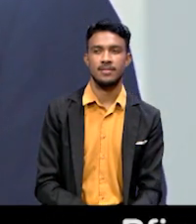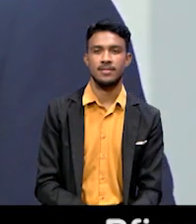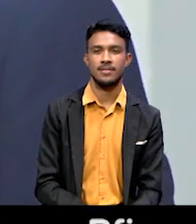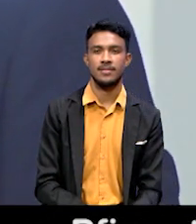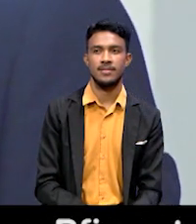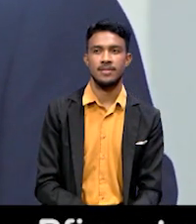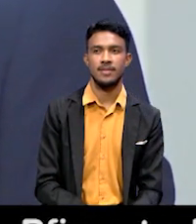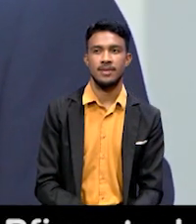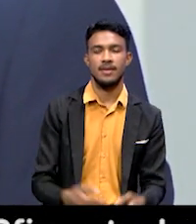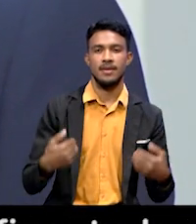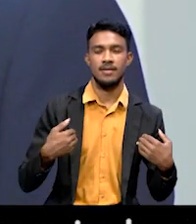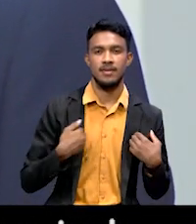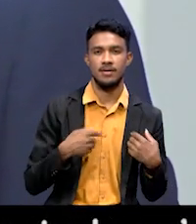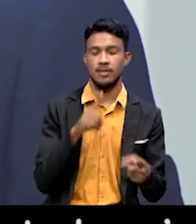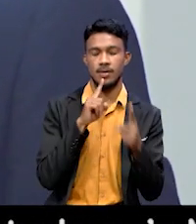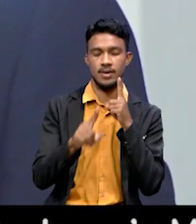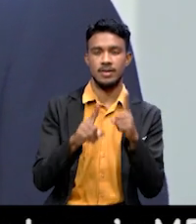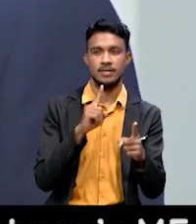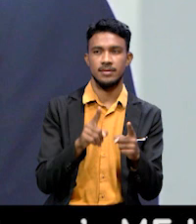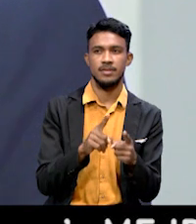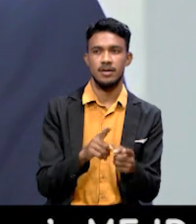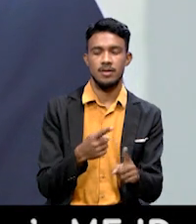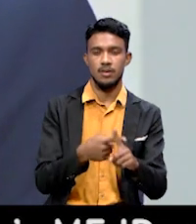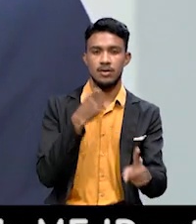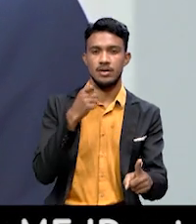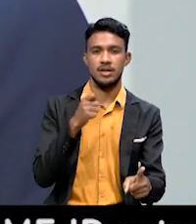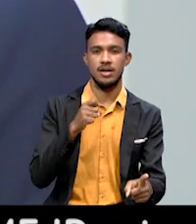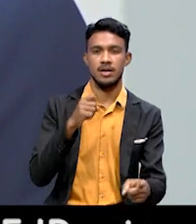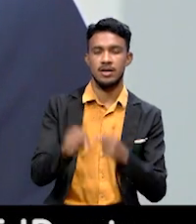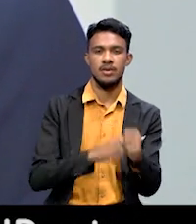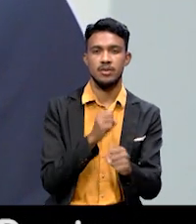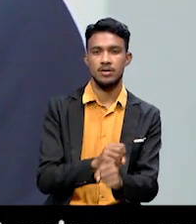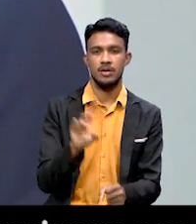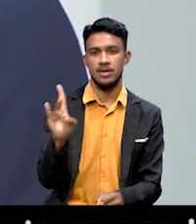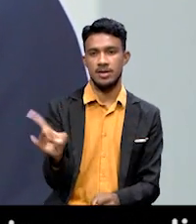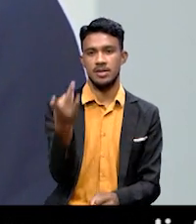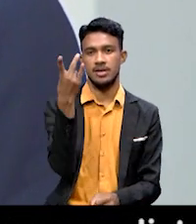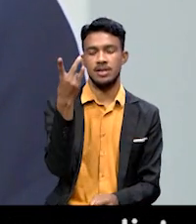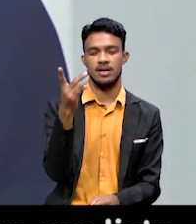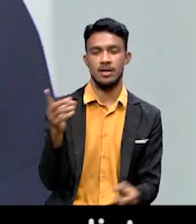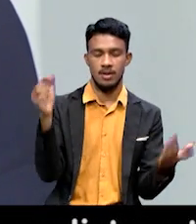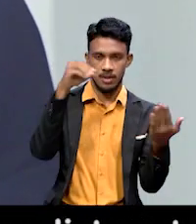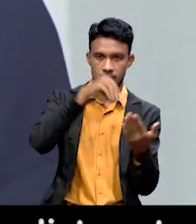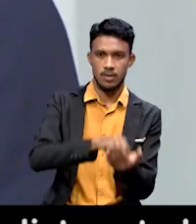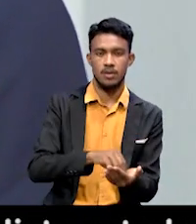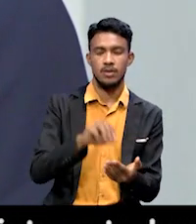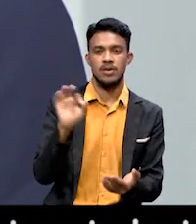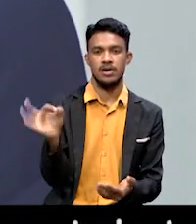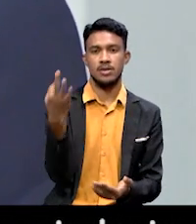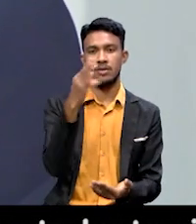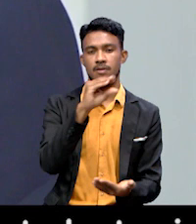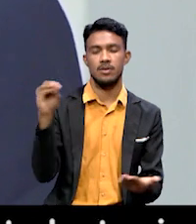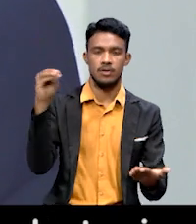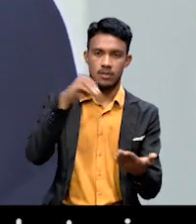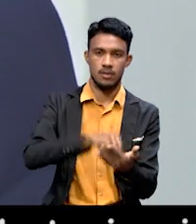E há 11 de janeiro, no 2017, no 2019, Covid, a